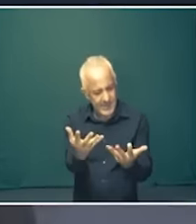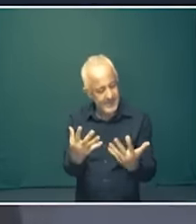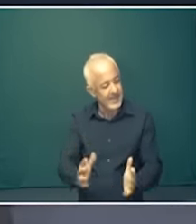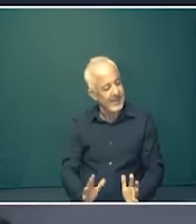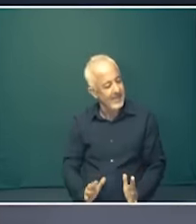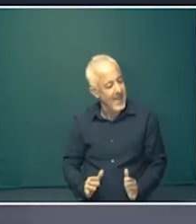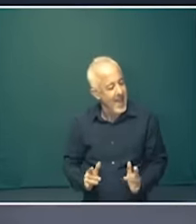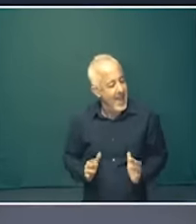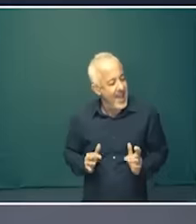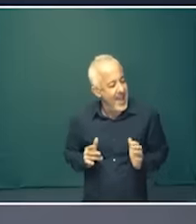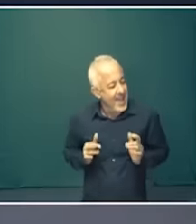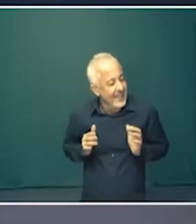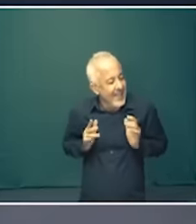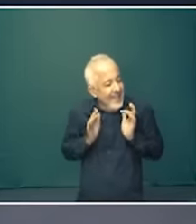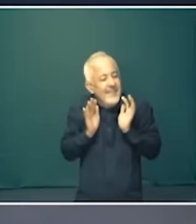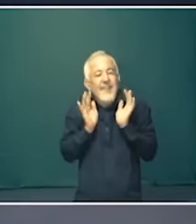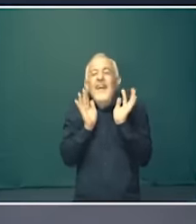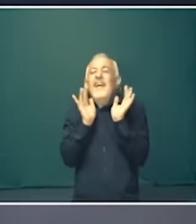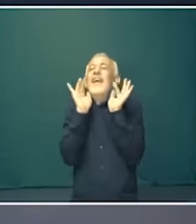calor pra me